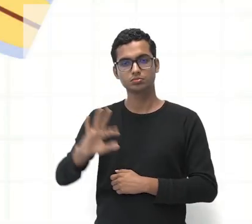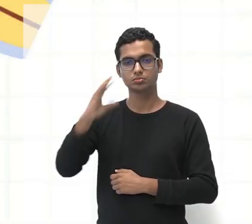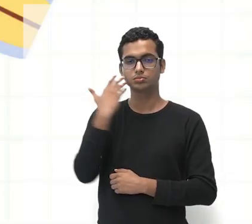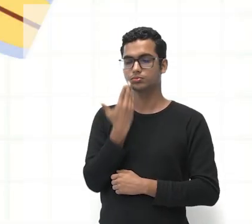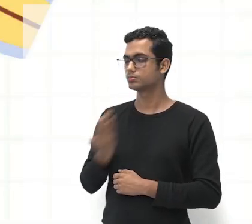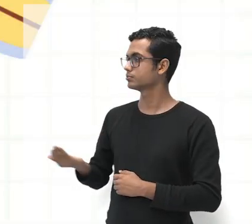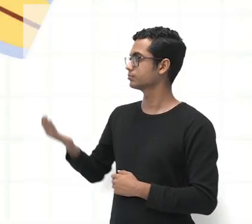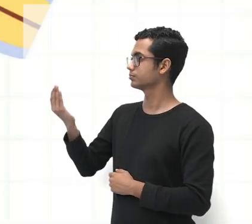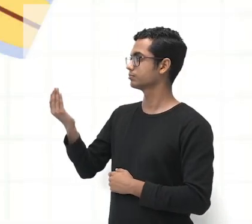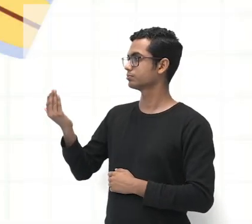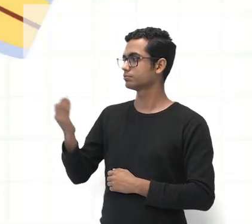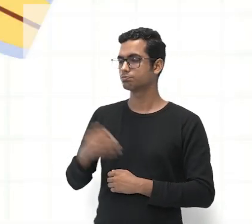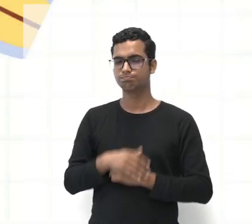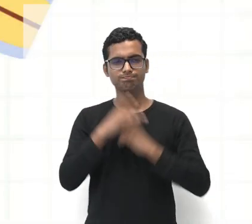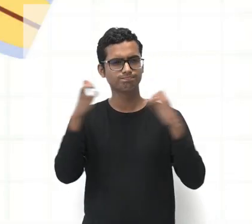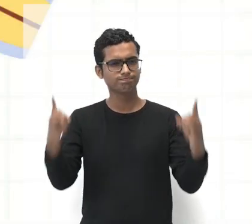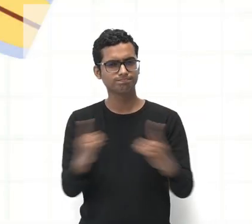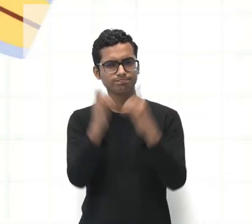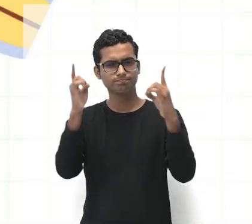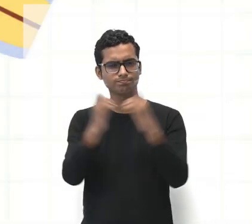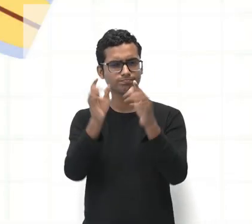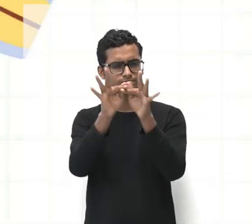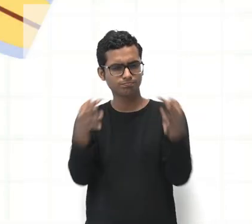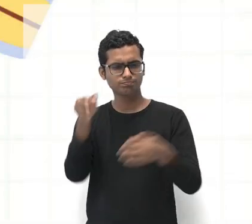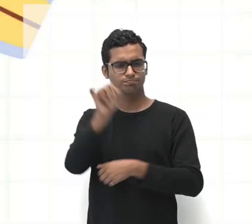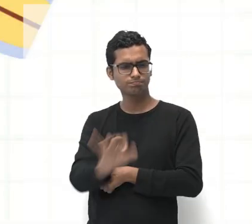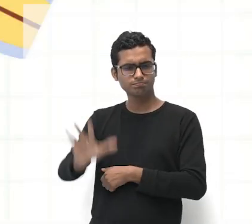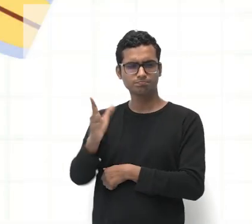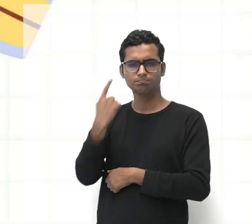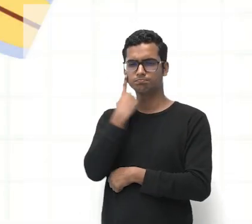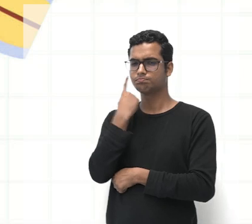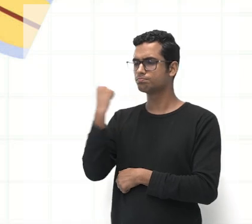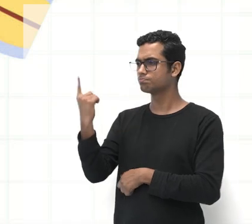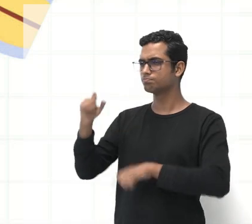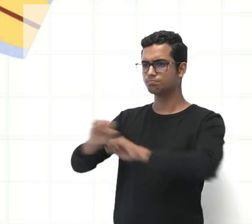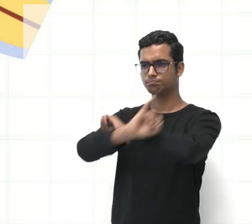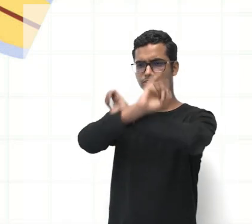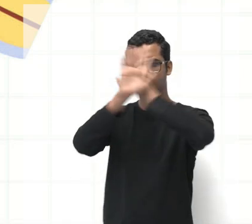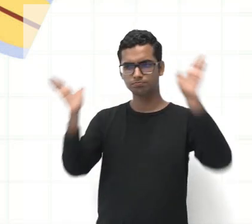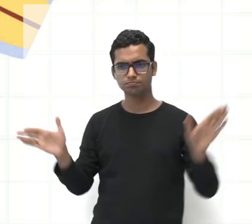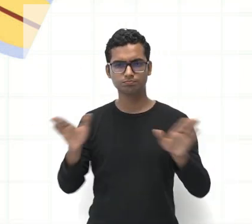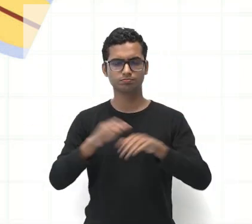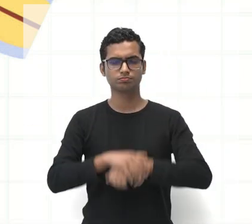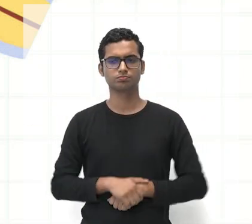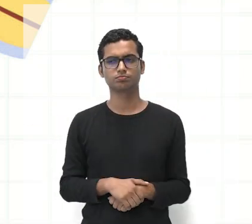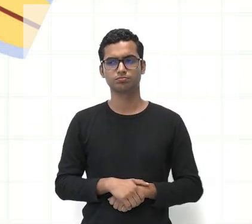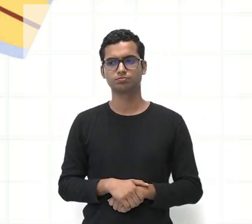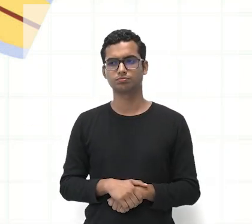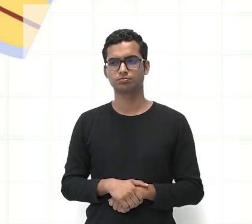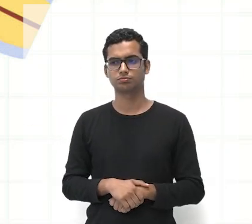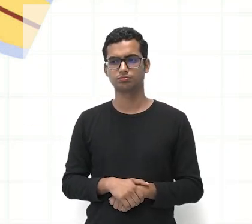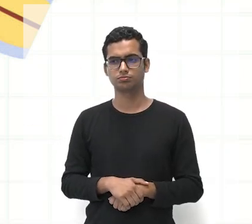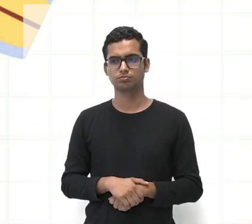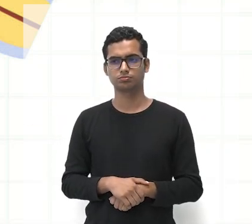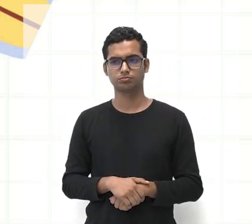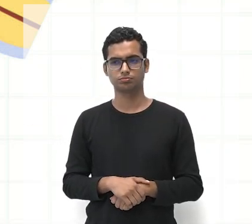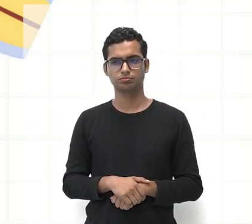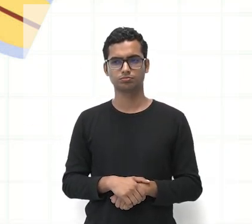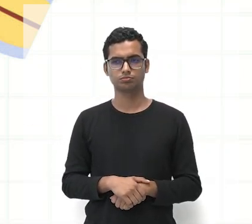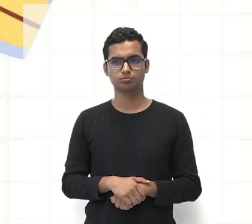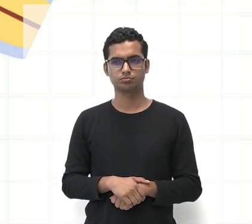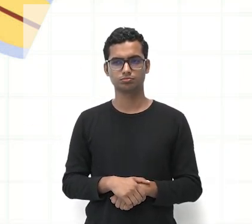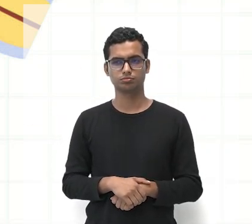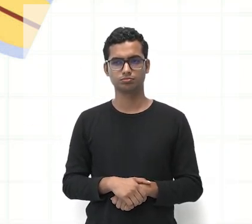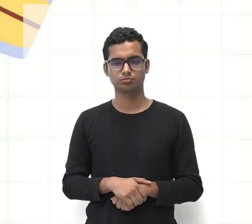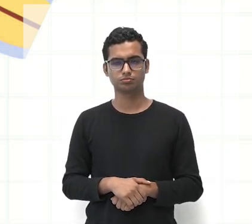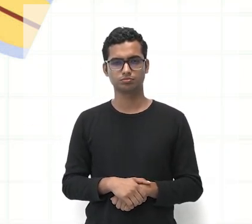imagem didática, bem bonitinha, né, bem nítida, para que vocês entendam